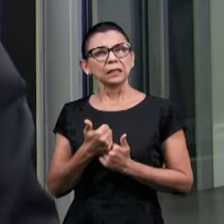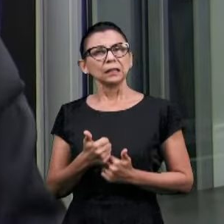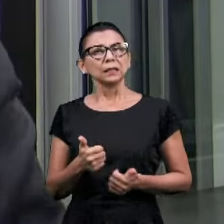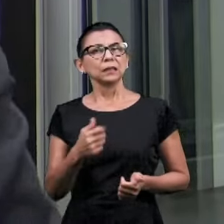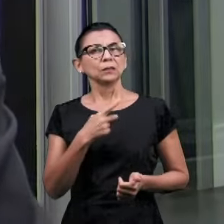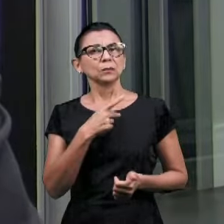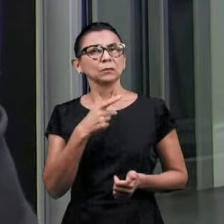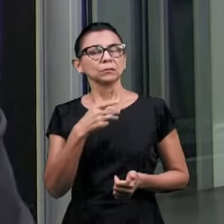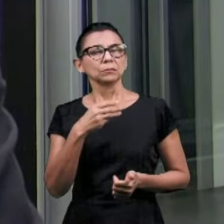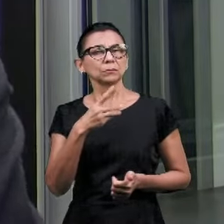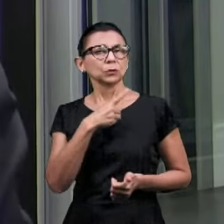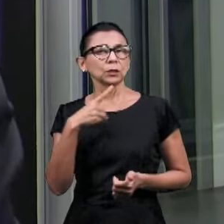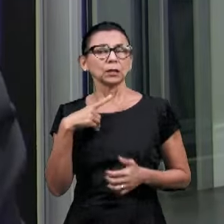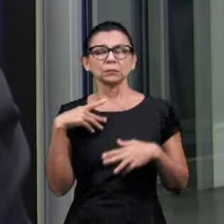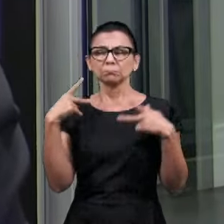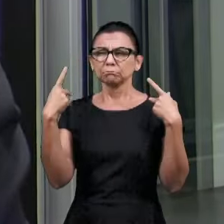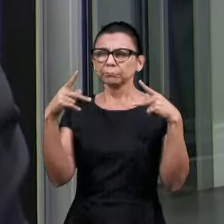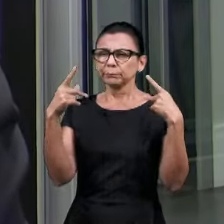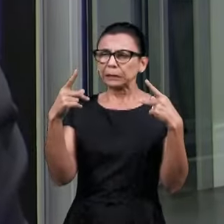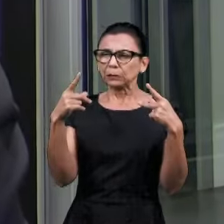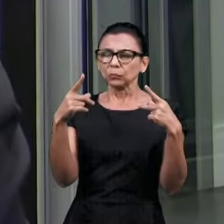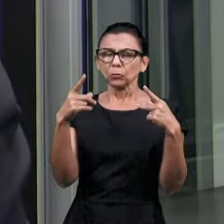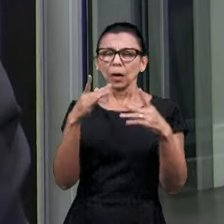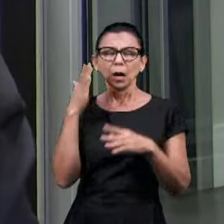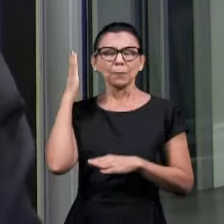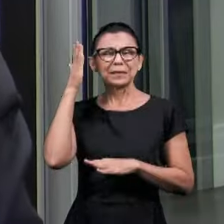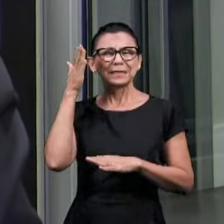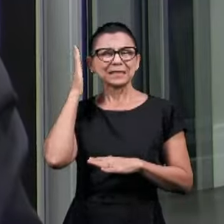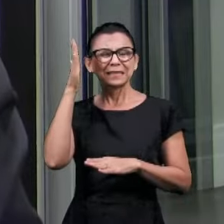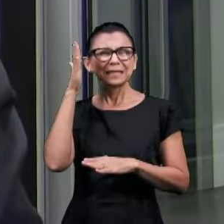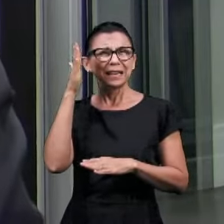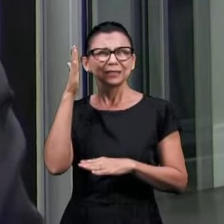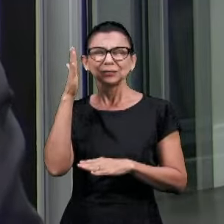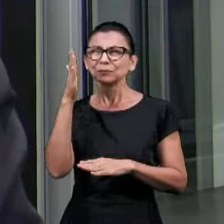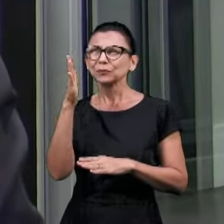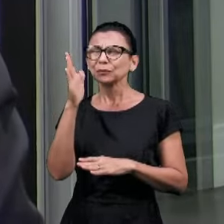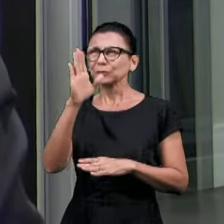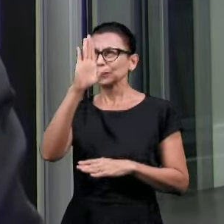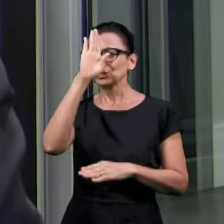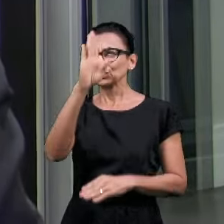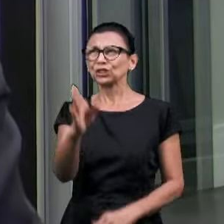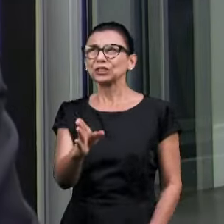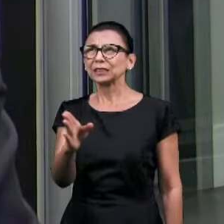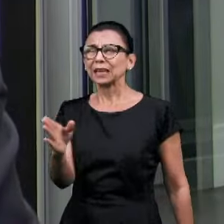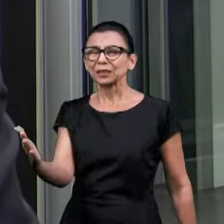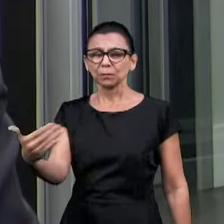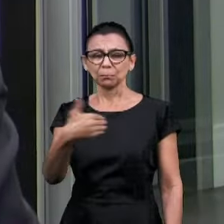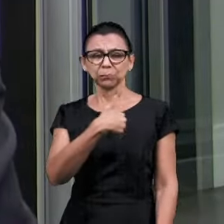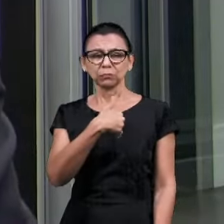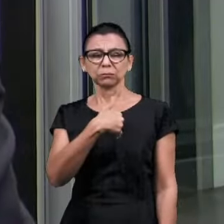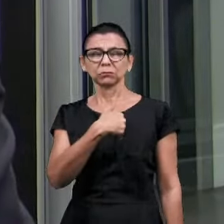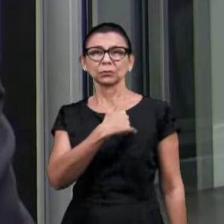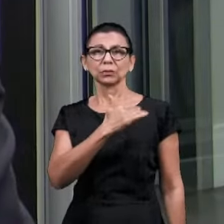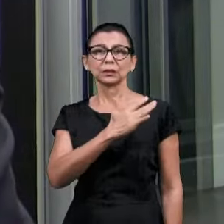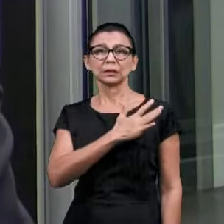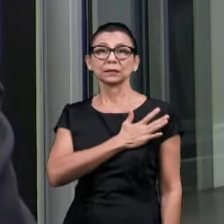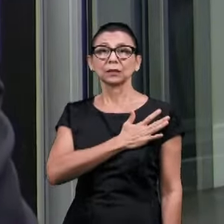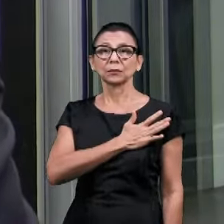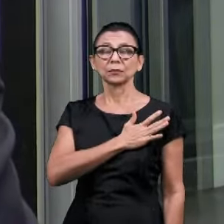veio como uma flecha, né, no meu coração, quando ele disse assim: e Deus chamou